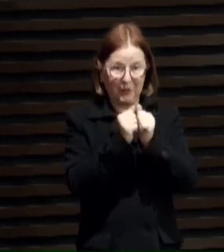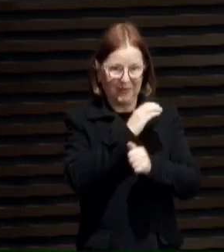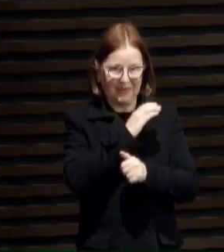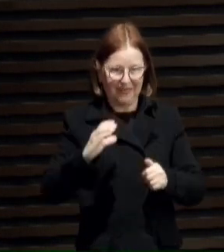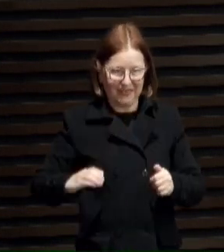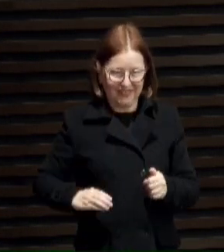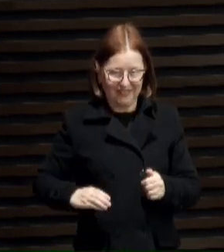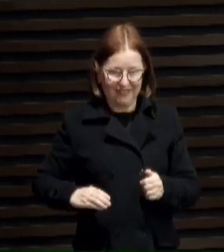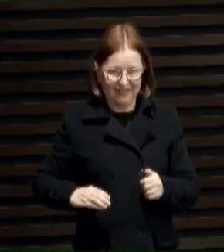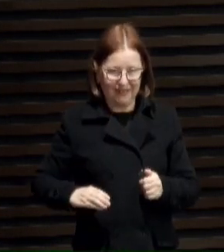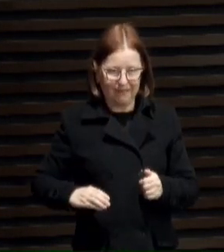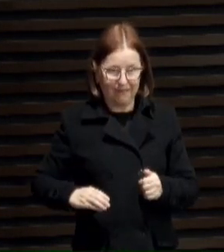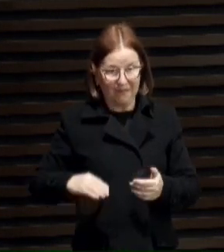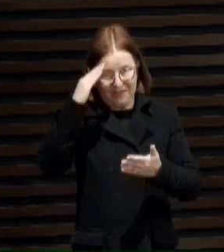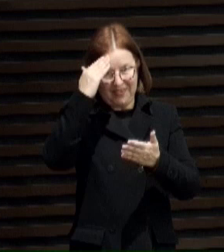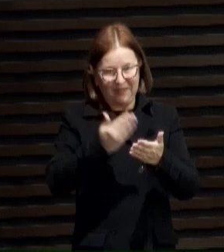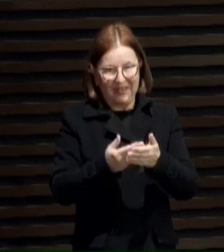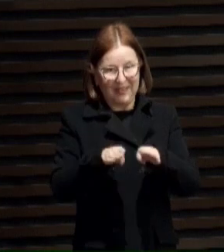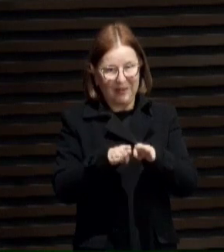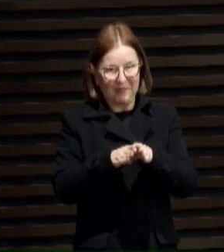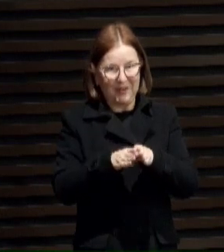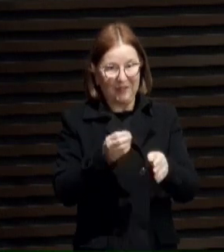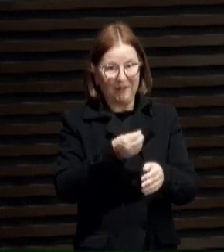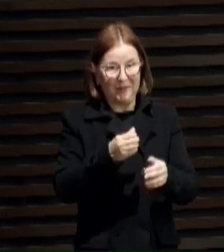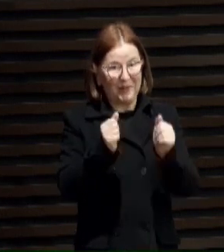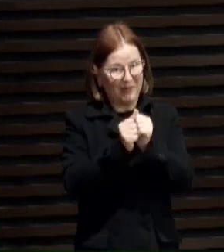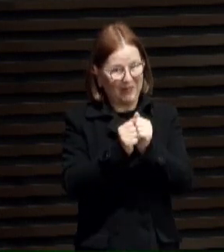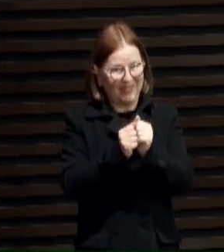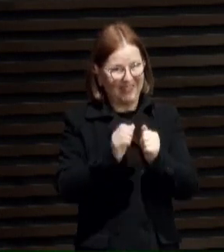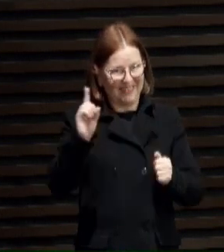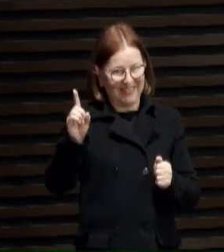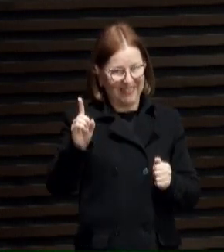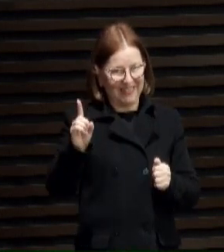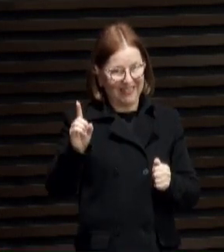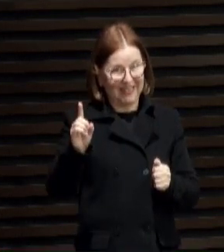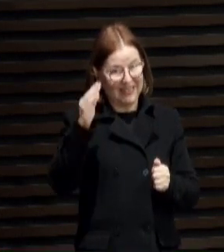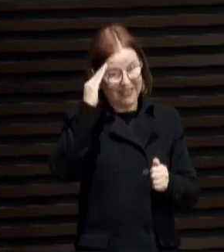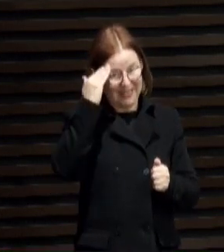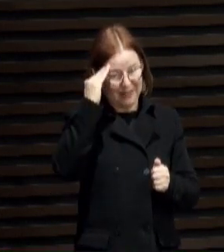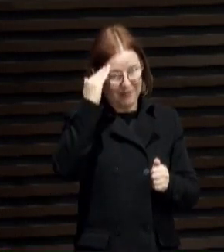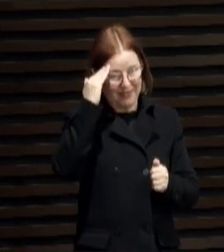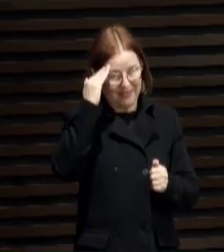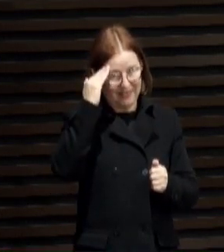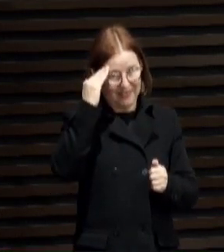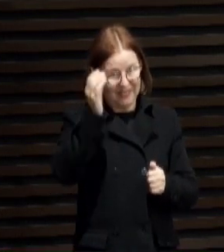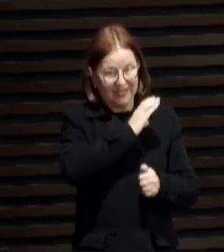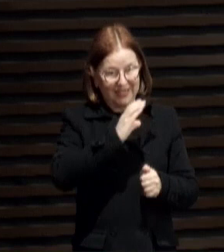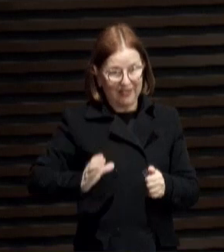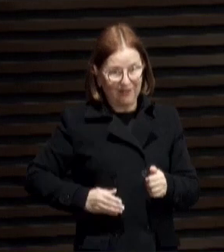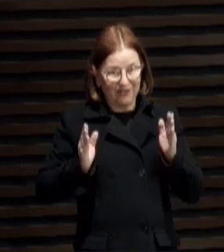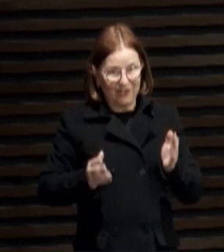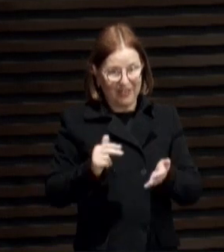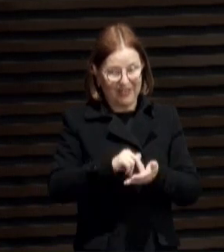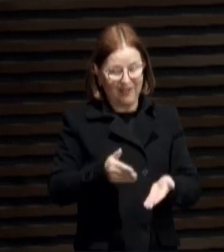Cristo, cremos que também com ele viveremos, sabedores de que, havendo Cristo ressuscitado